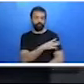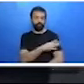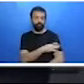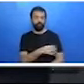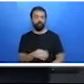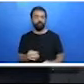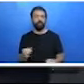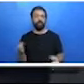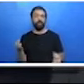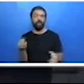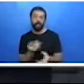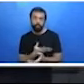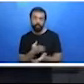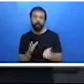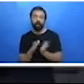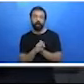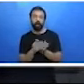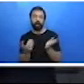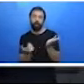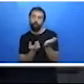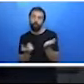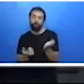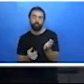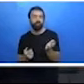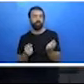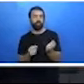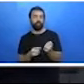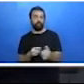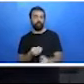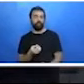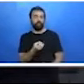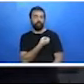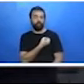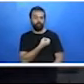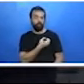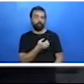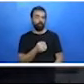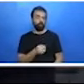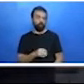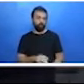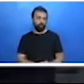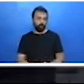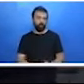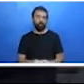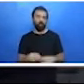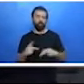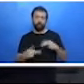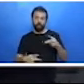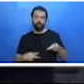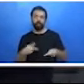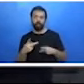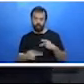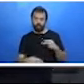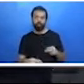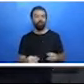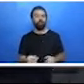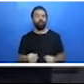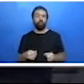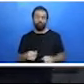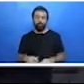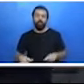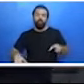nós encerramos aqui a nossa apostila de português. Um bimestre cheio de